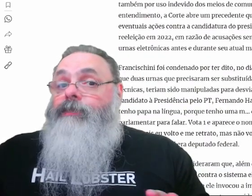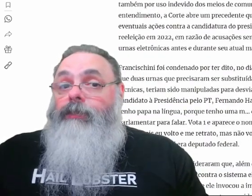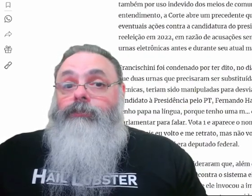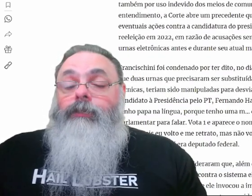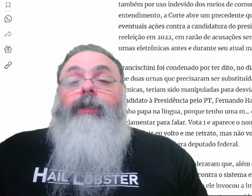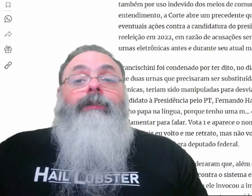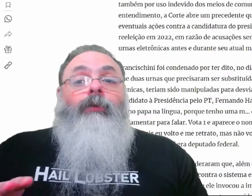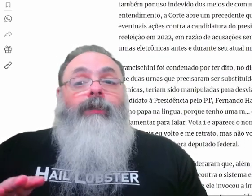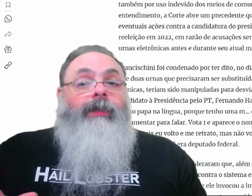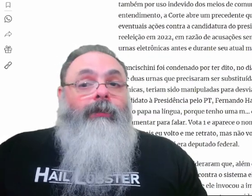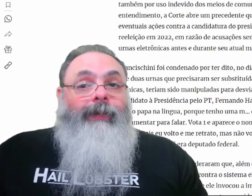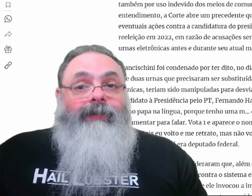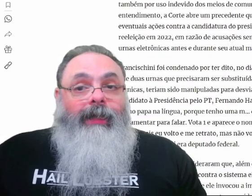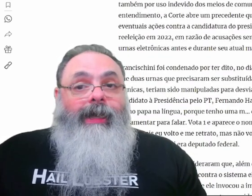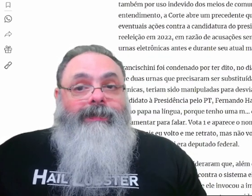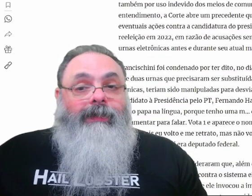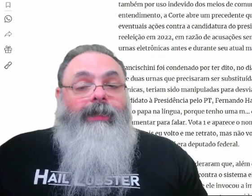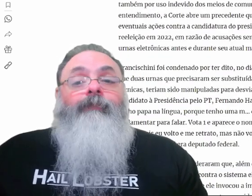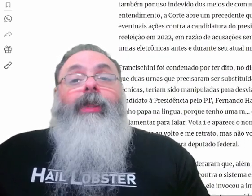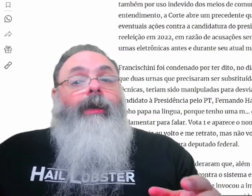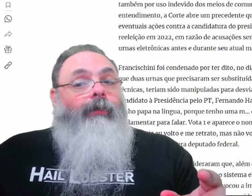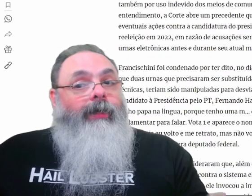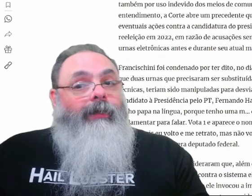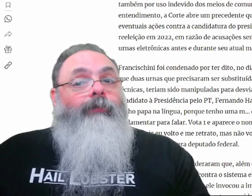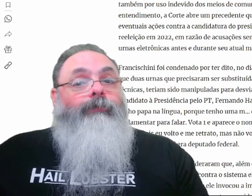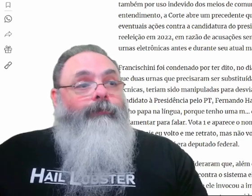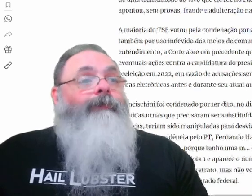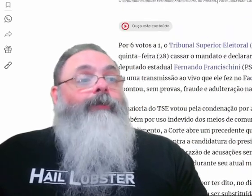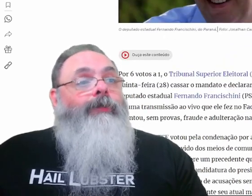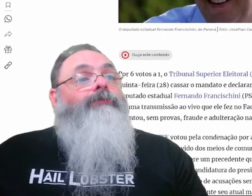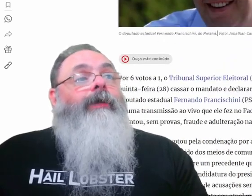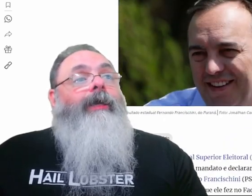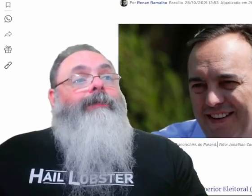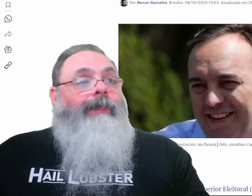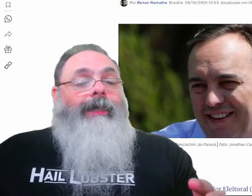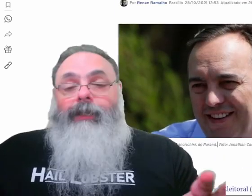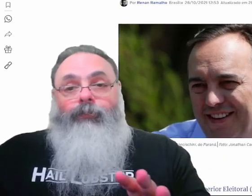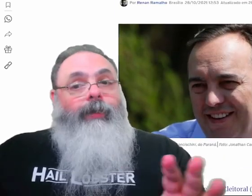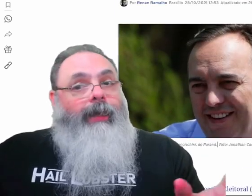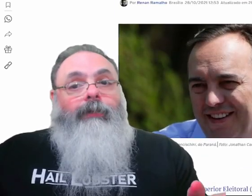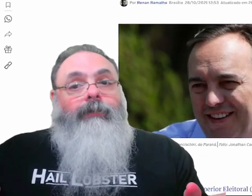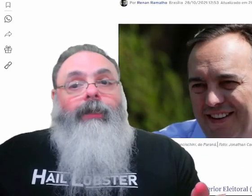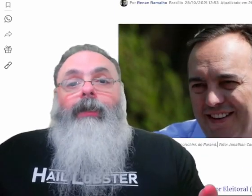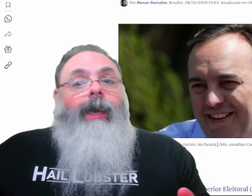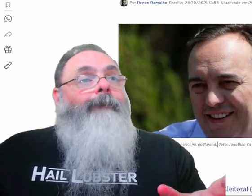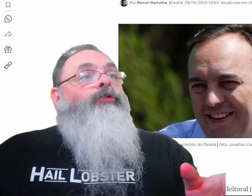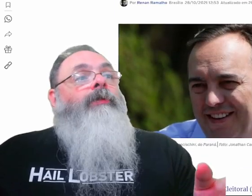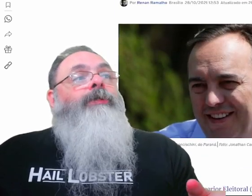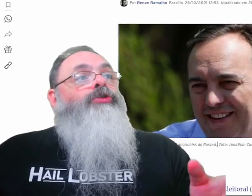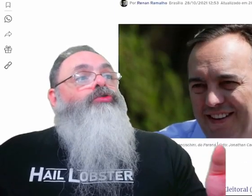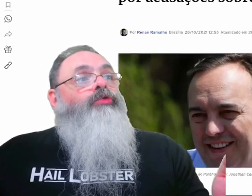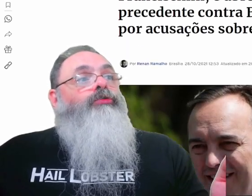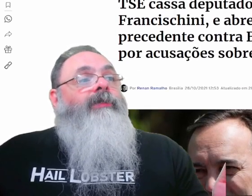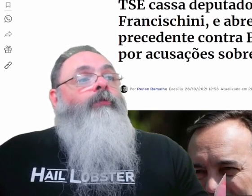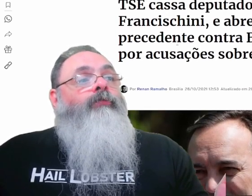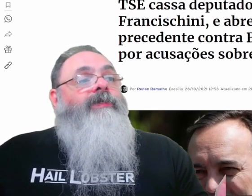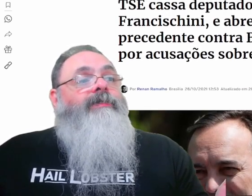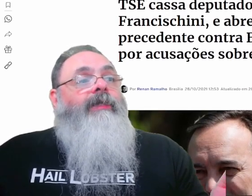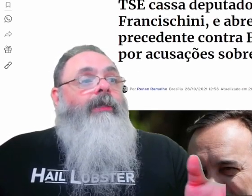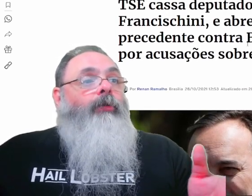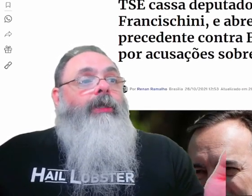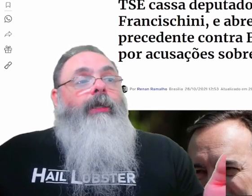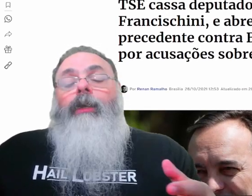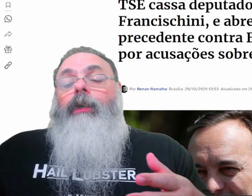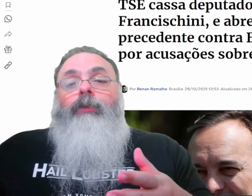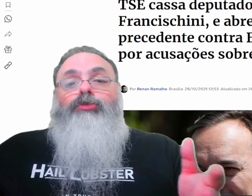tá querendo fazer isso tão querendo meter essa tá E aí eu falo isso é tá na cara que tem um recado Tá absolutamente injusto